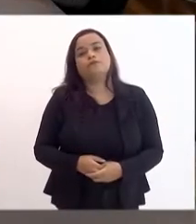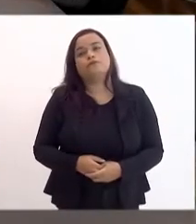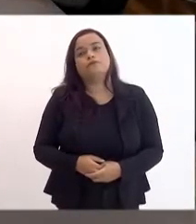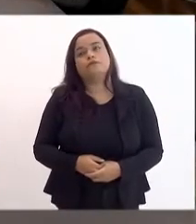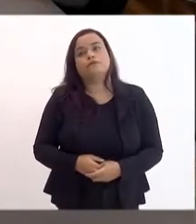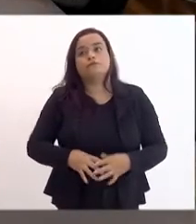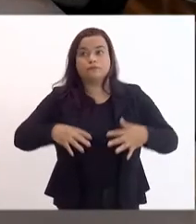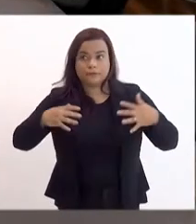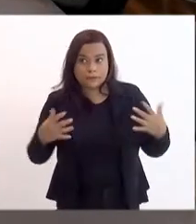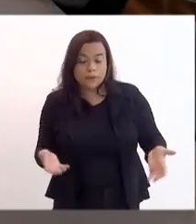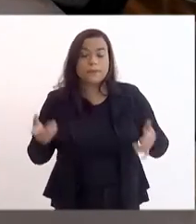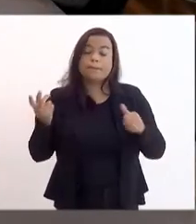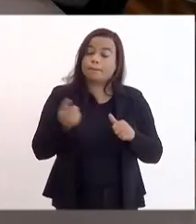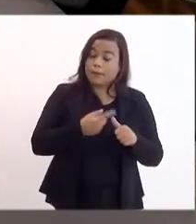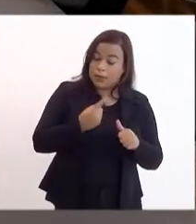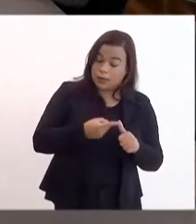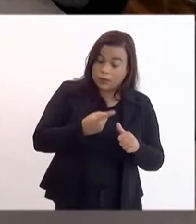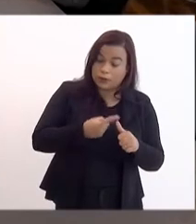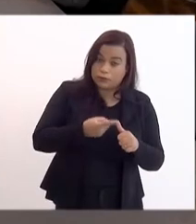primeiro lugar,